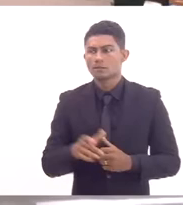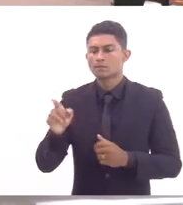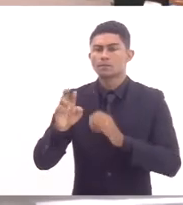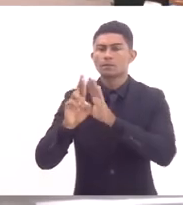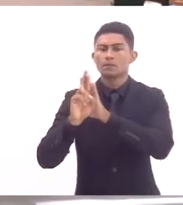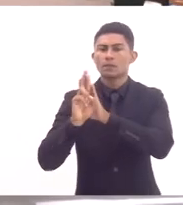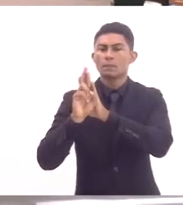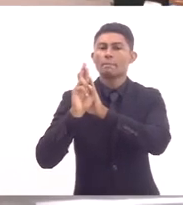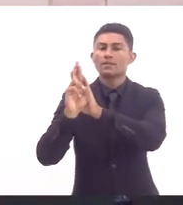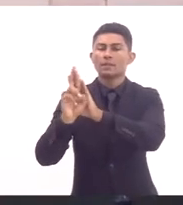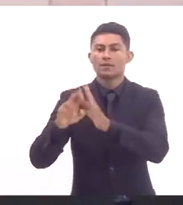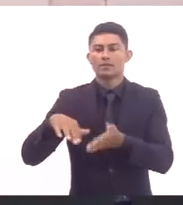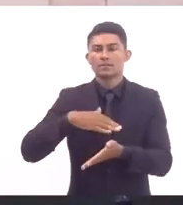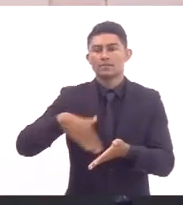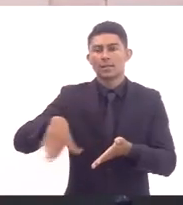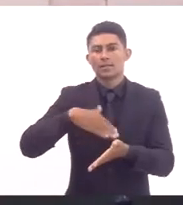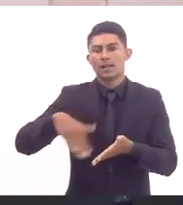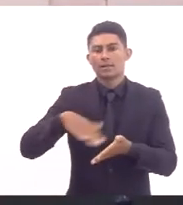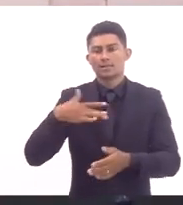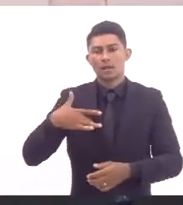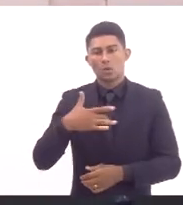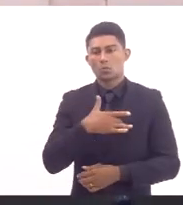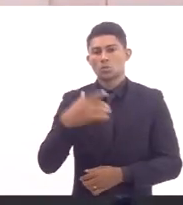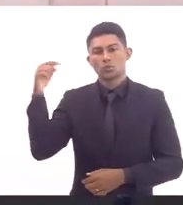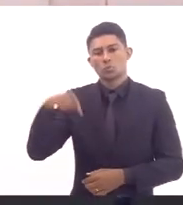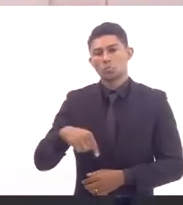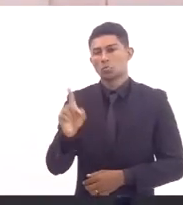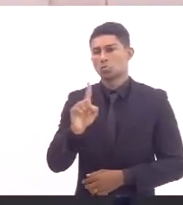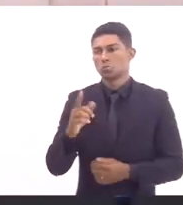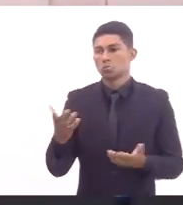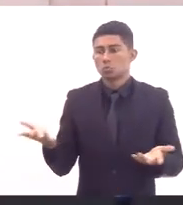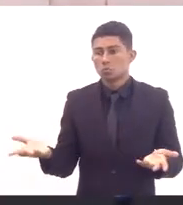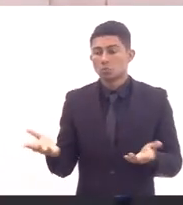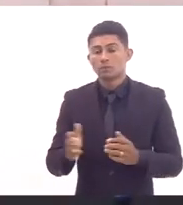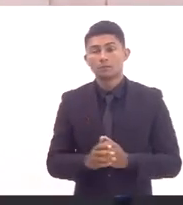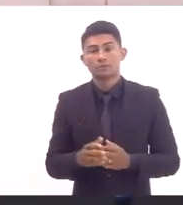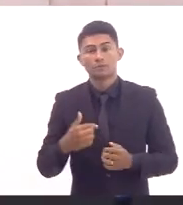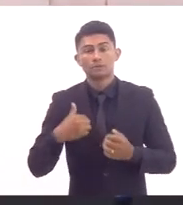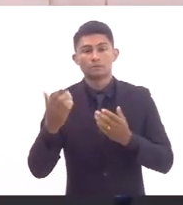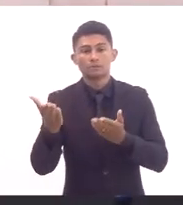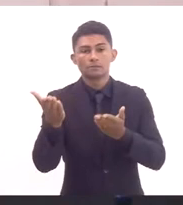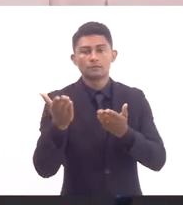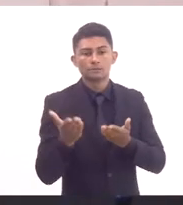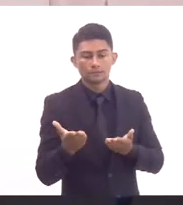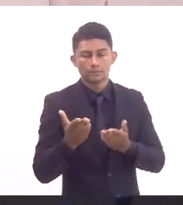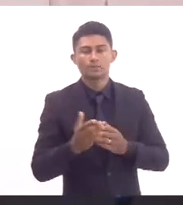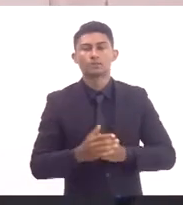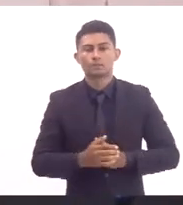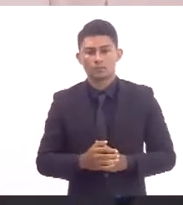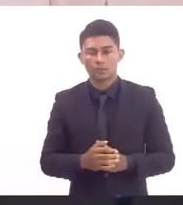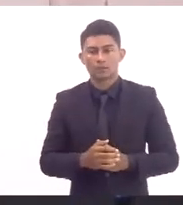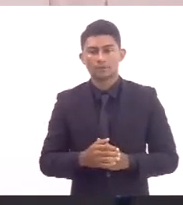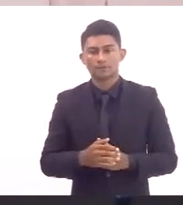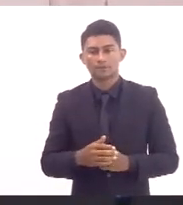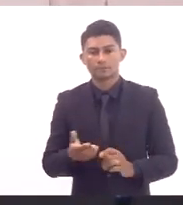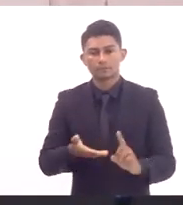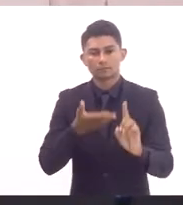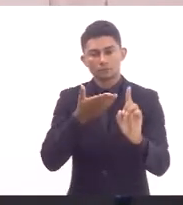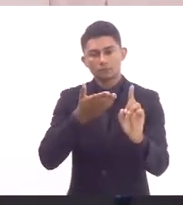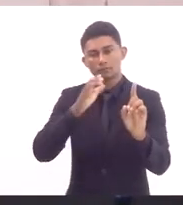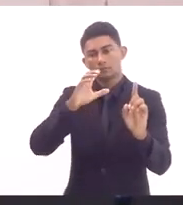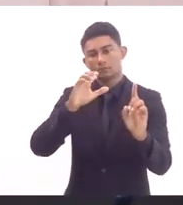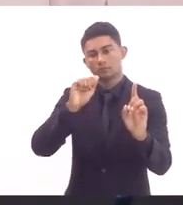representação da Secretaria Municipal de Saúde eu quero chamar para usar a palavra a Carla Brasil